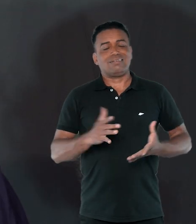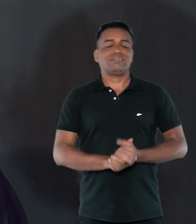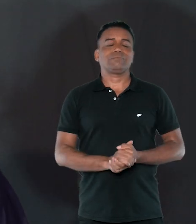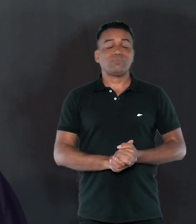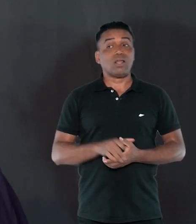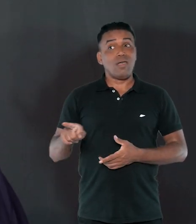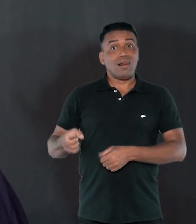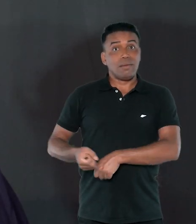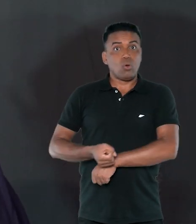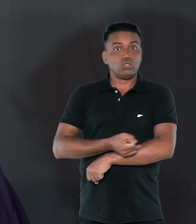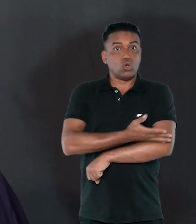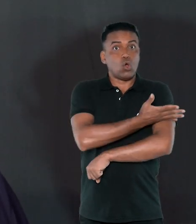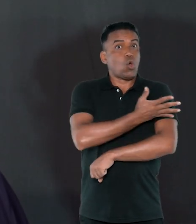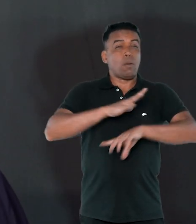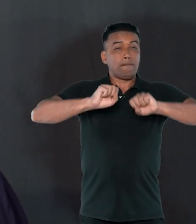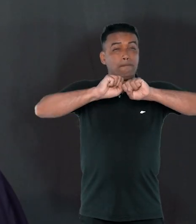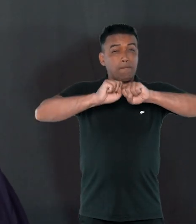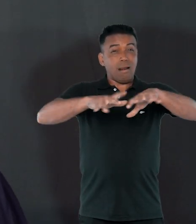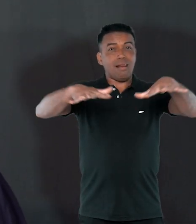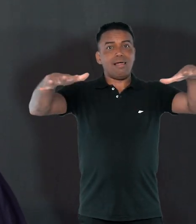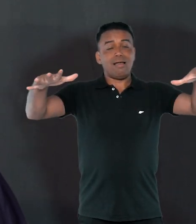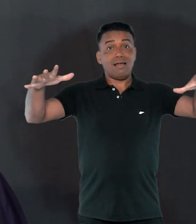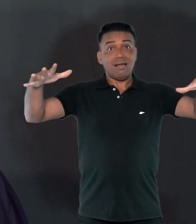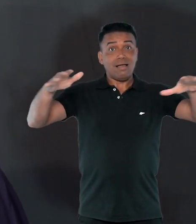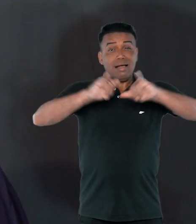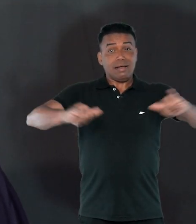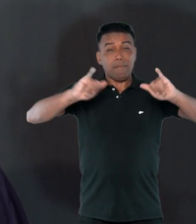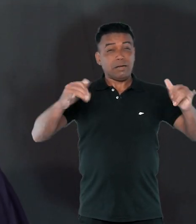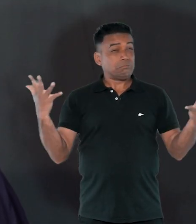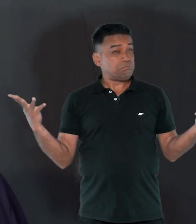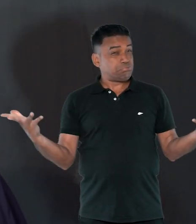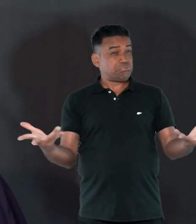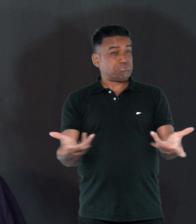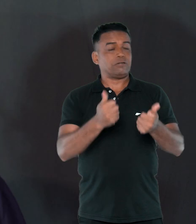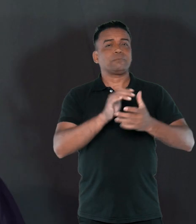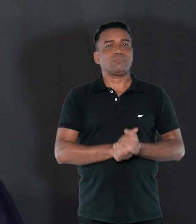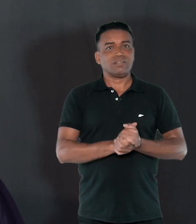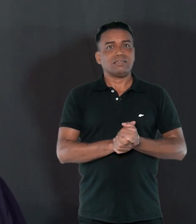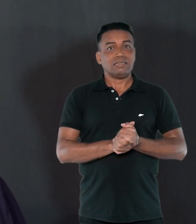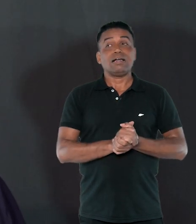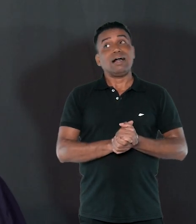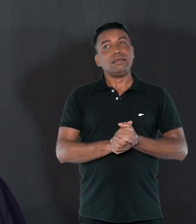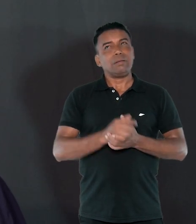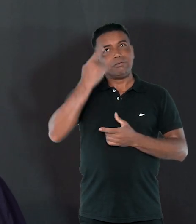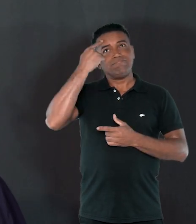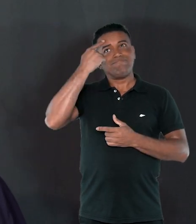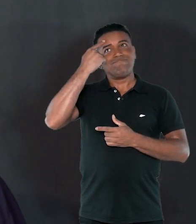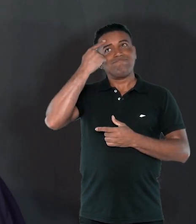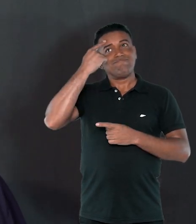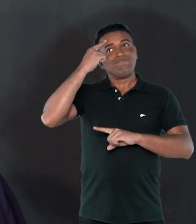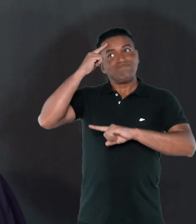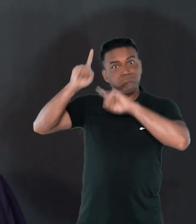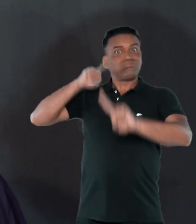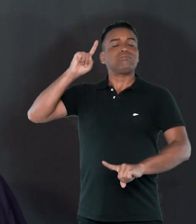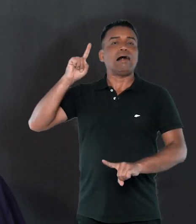ela emocionou pessoas, a campanha foi um sucesso. E aí virou uma chave para mim. Eu falei,